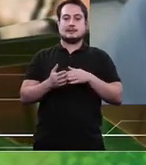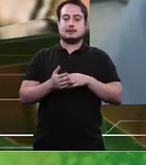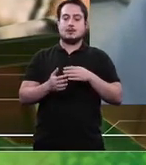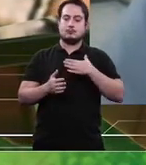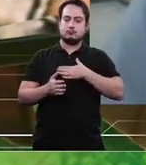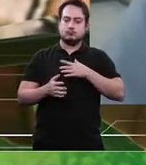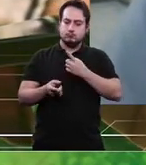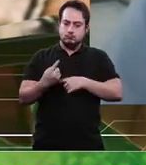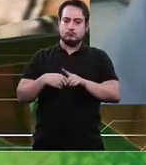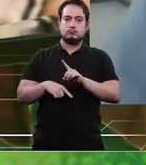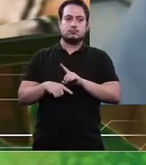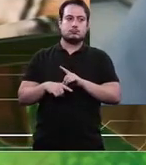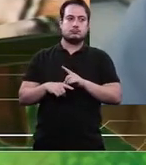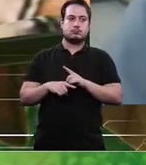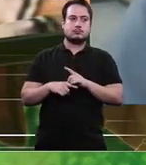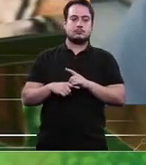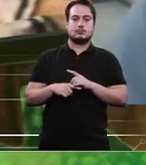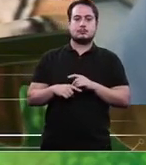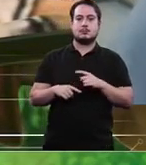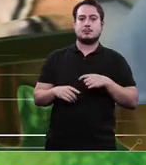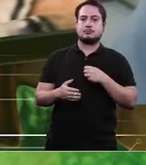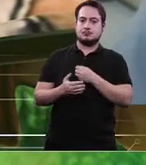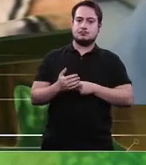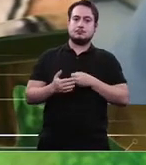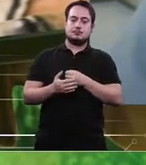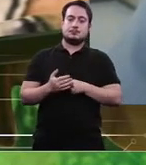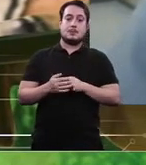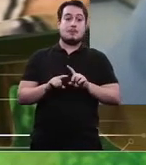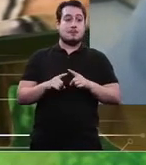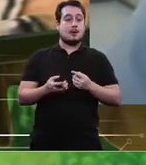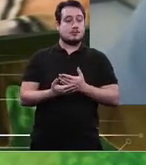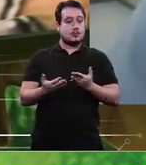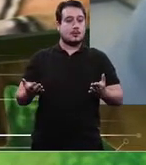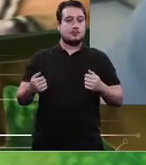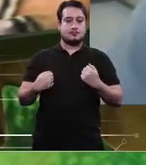e pelo enfrentamento, mas nós temos